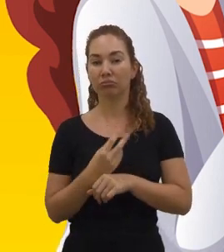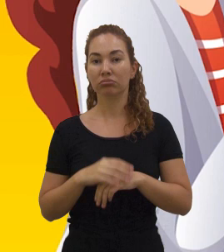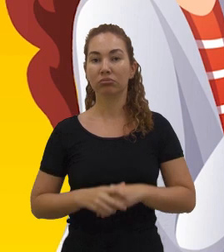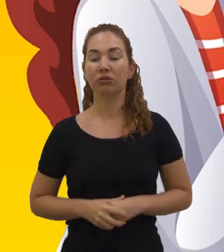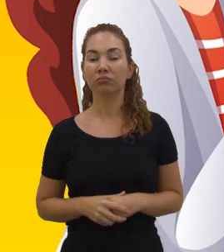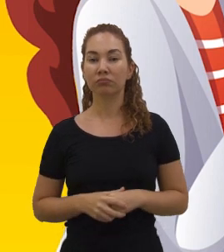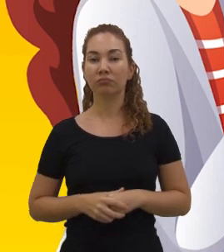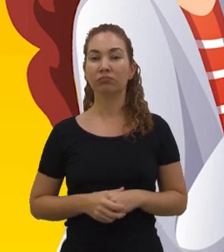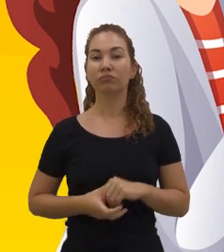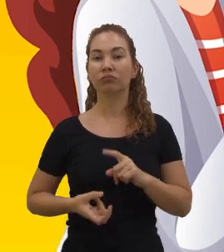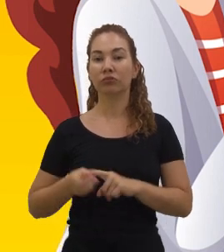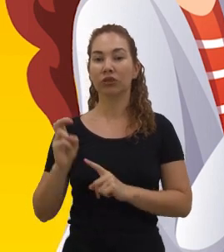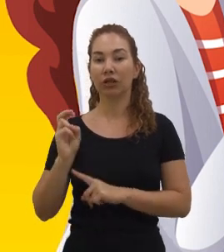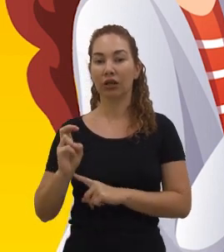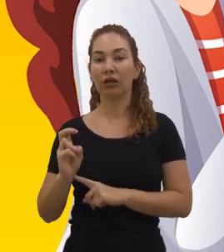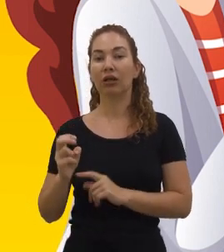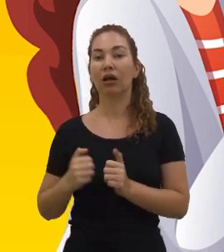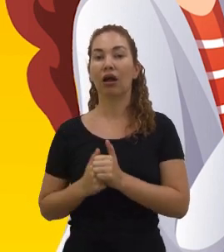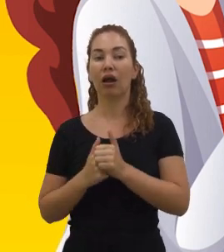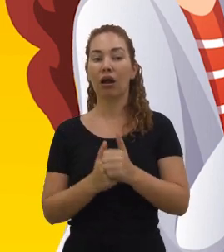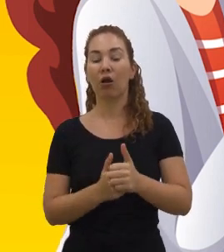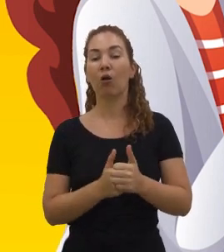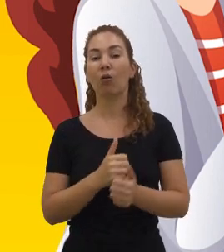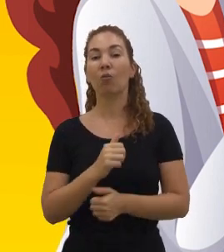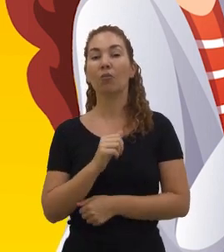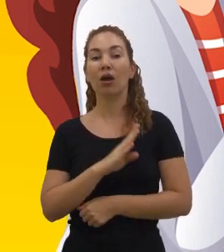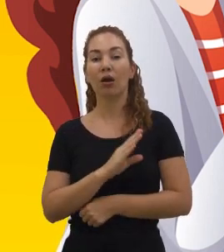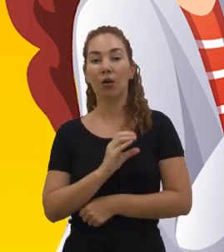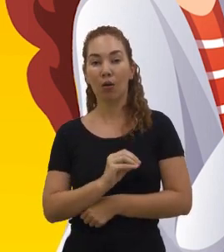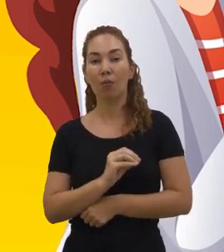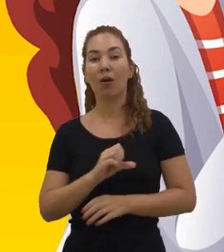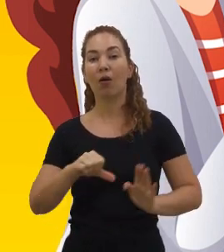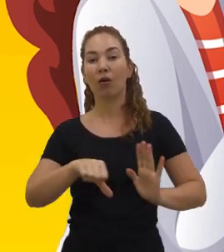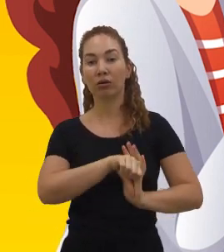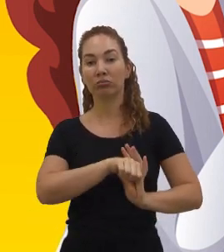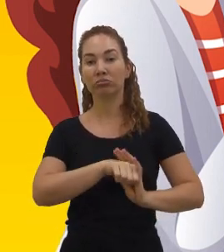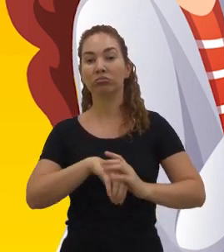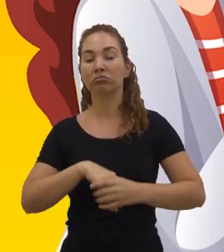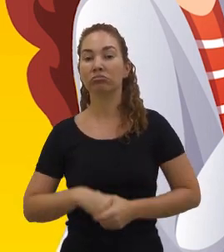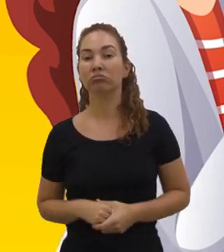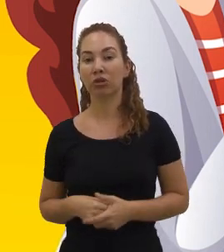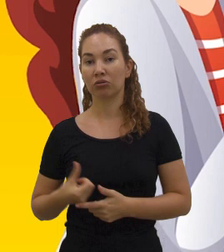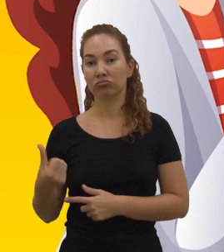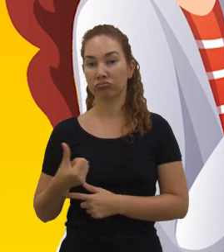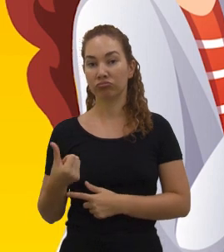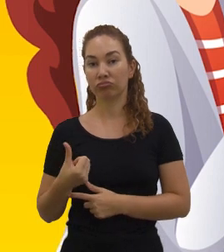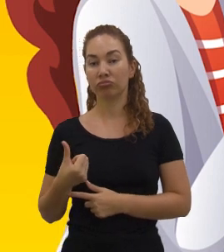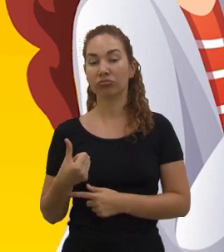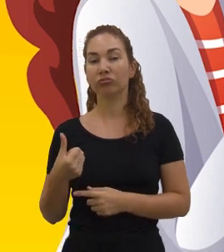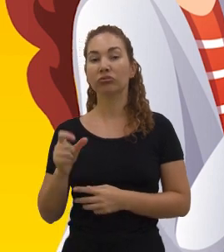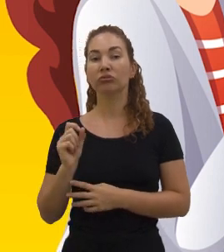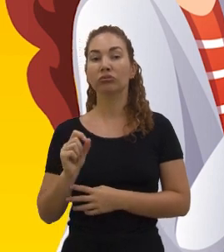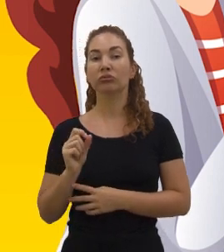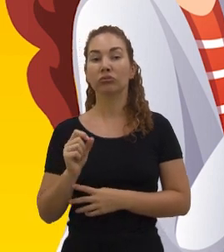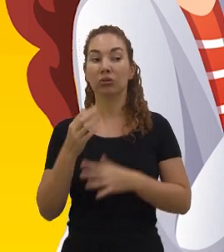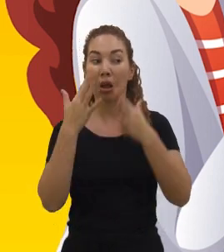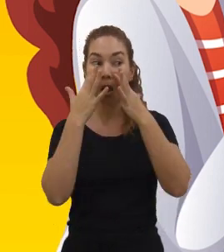quinta ação, acompanhar o oferecimento da denúncia ou da queixa-crime. A sexta ação, alertar para o